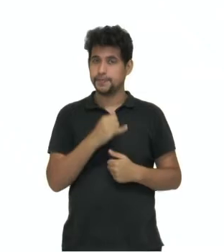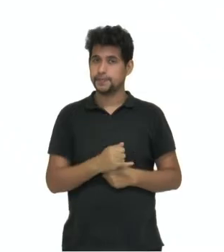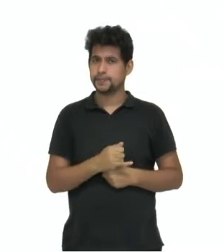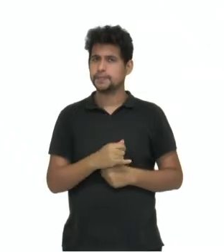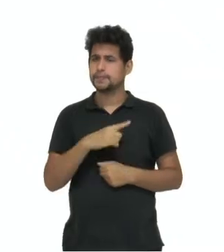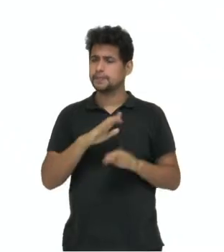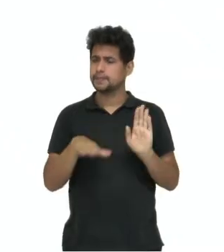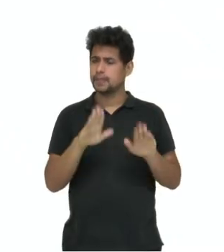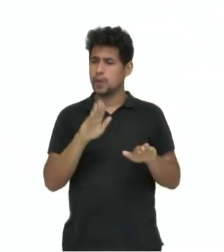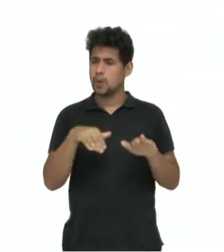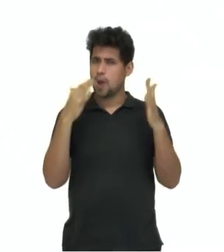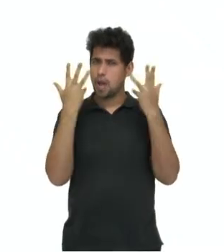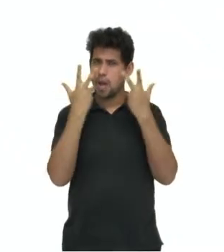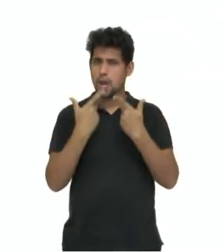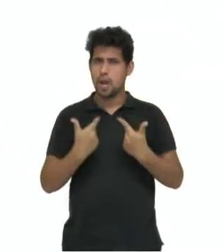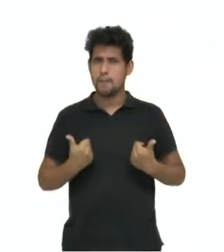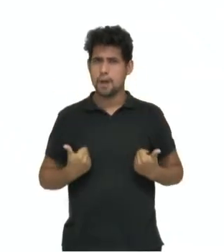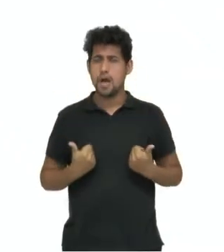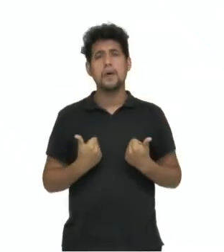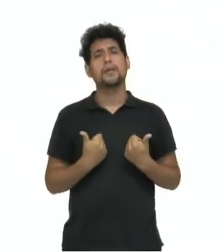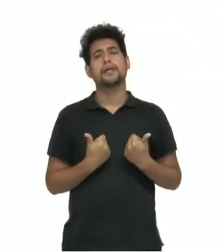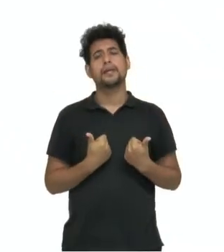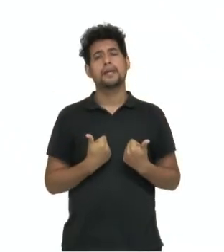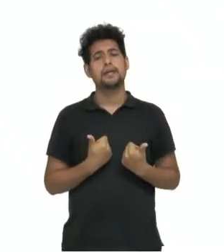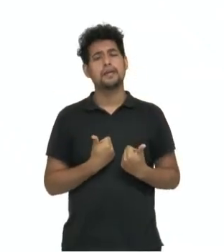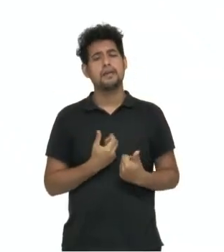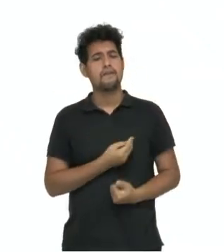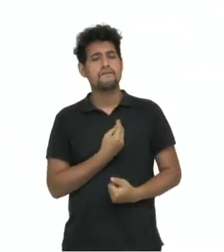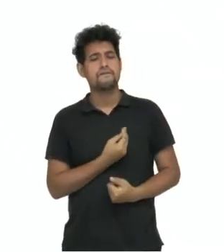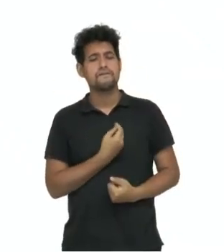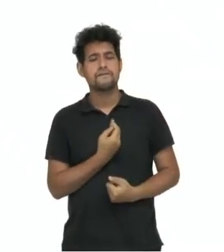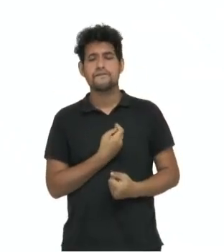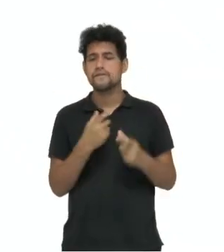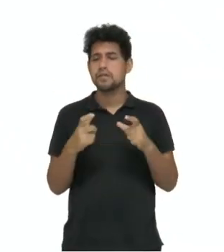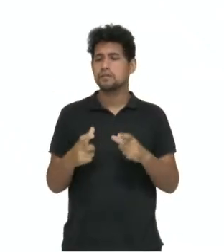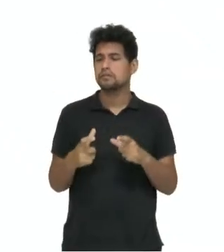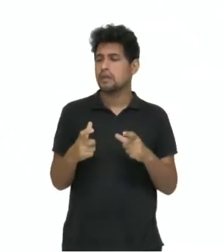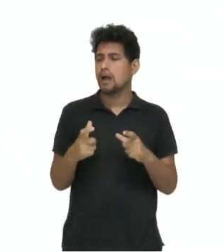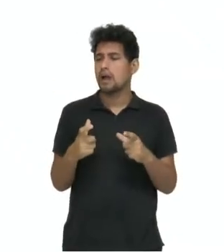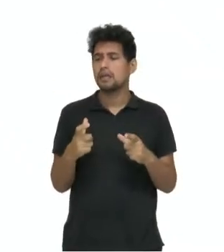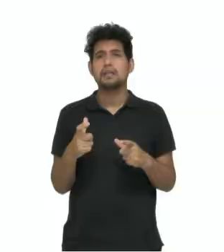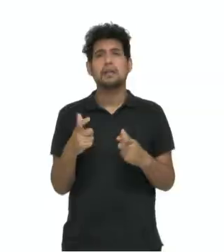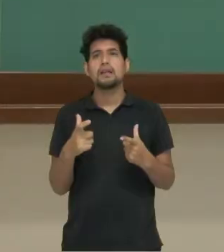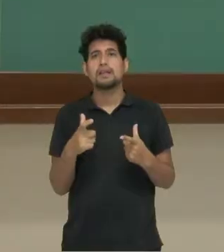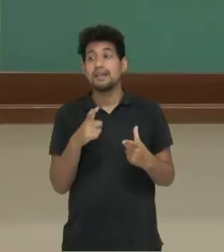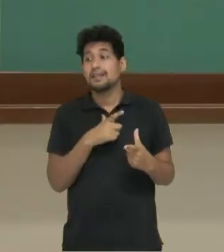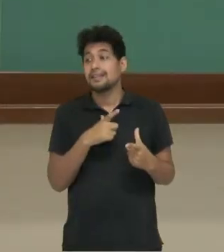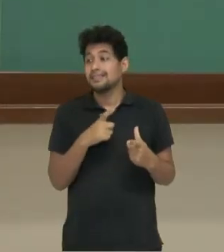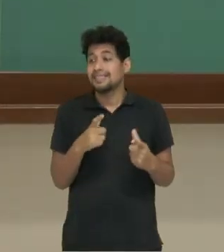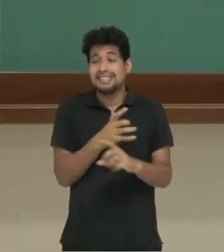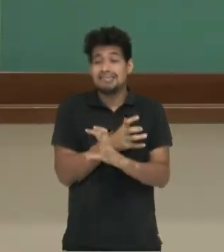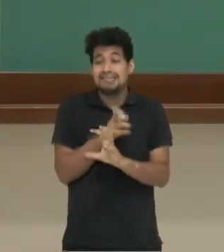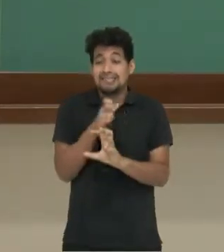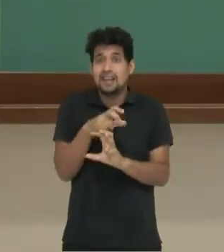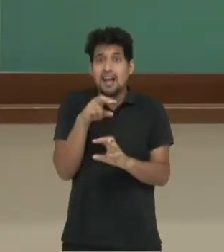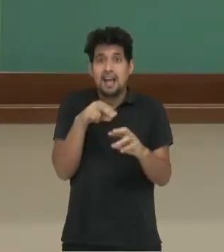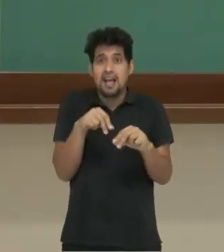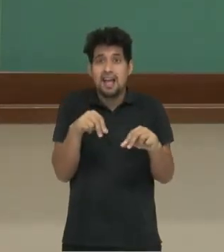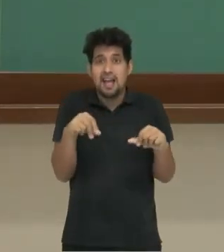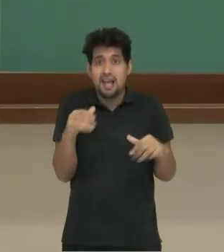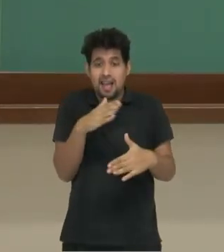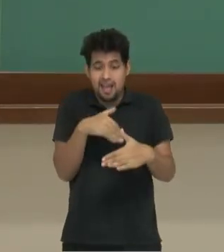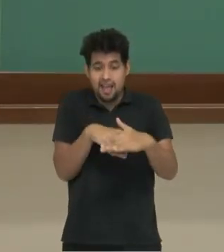Tanto que existem algumas espécies que vivem em áreas mais desérticas, né? E eles ficam escondidos embaixo da areia para